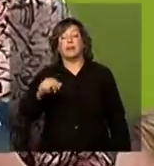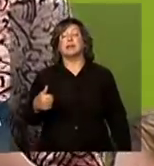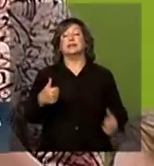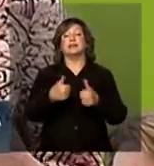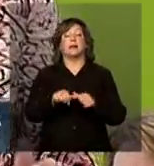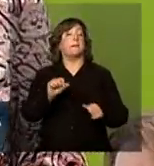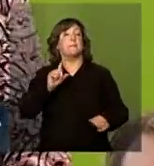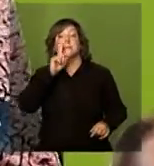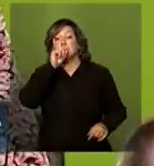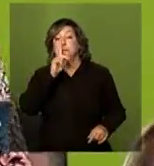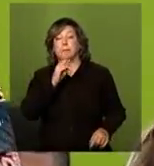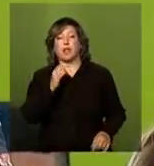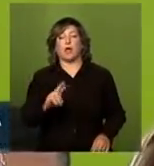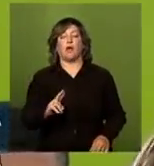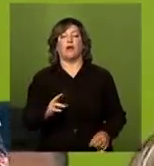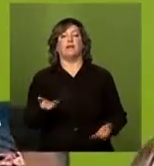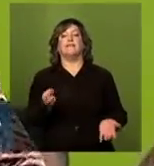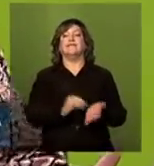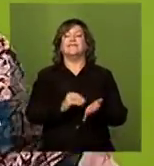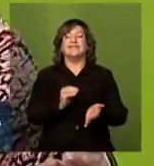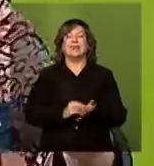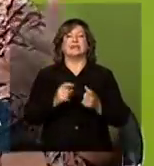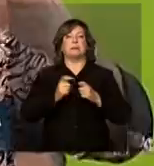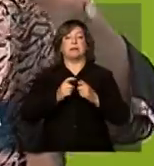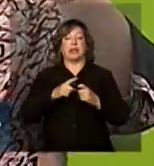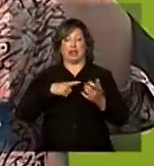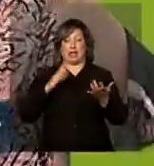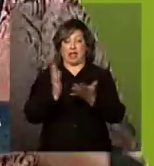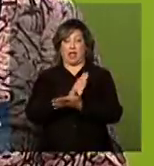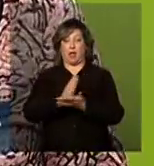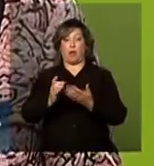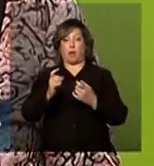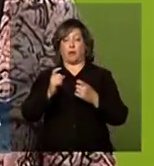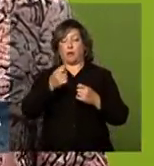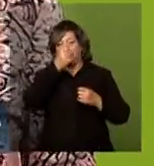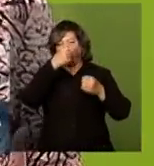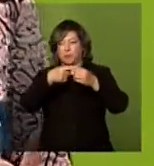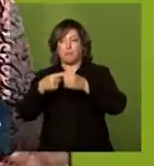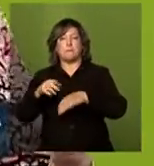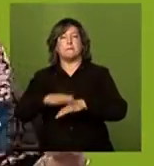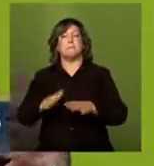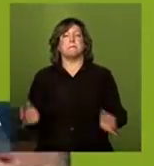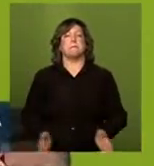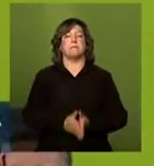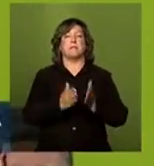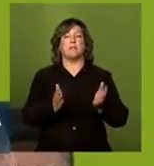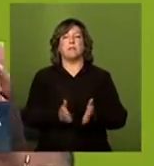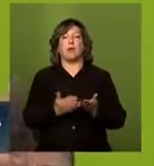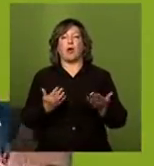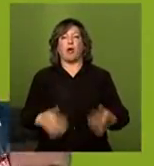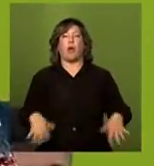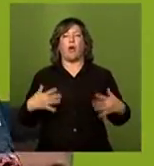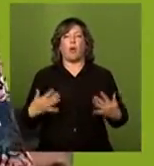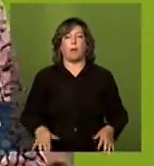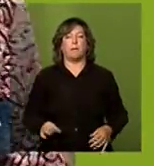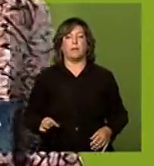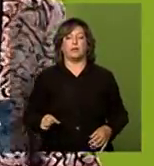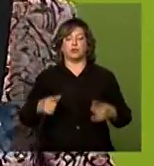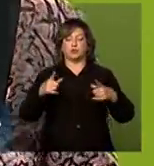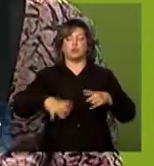pior em matéria de médico tinha município mais pobre era de zona